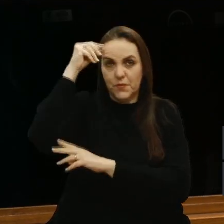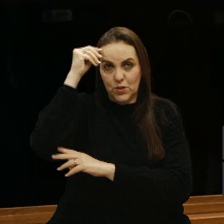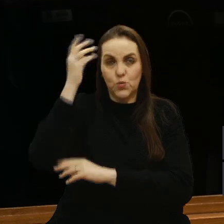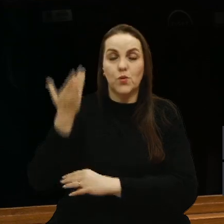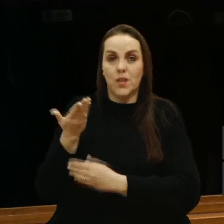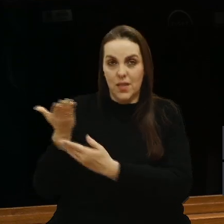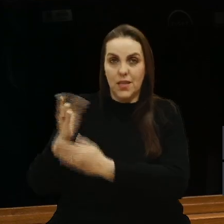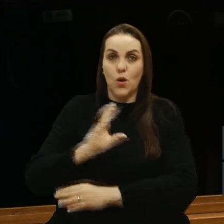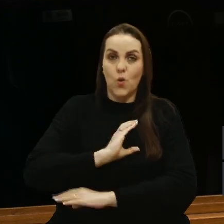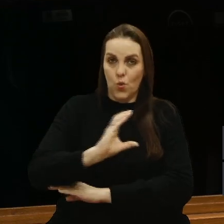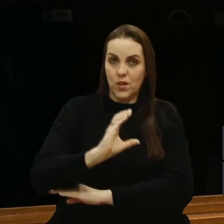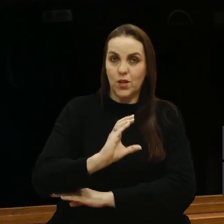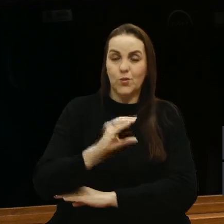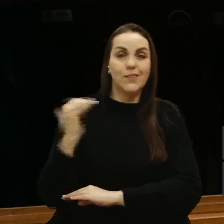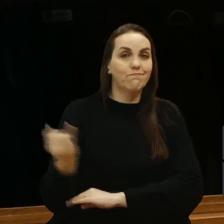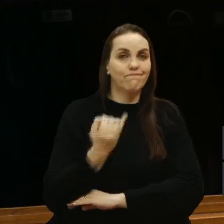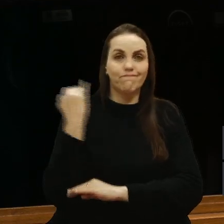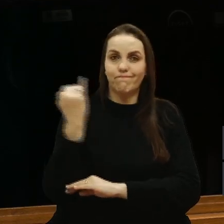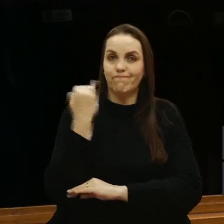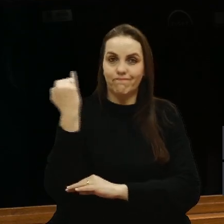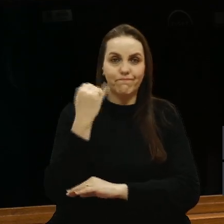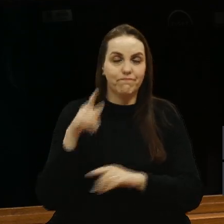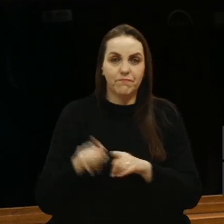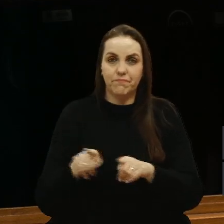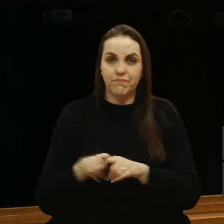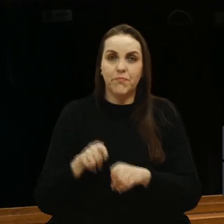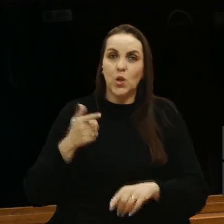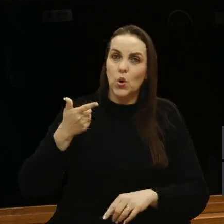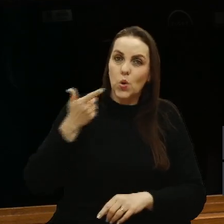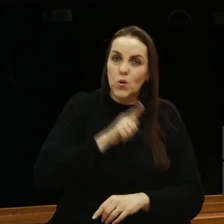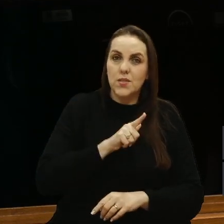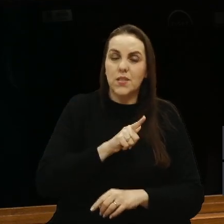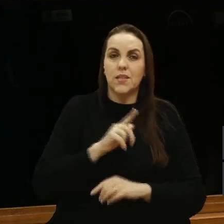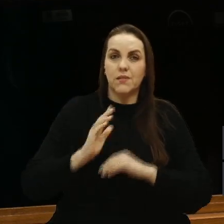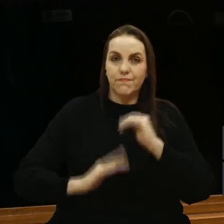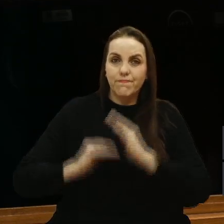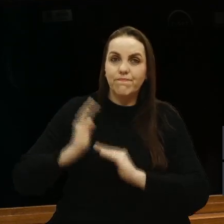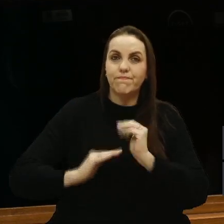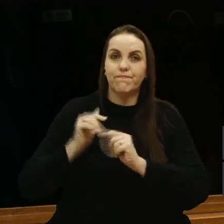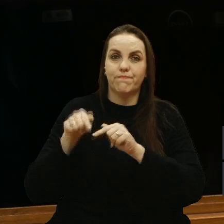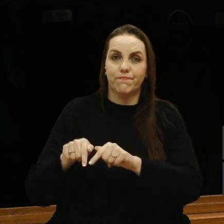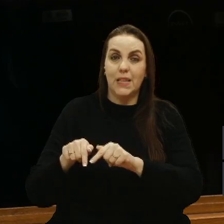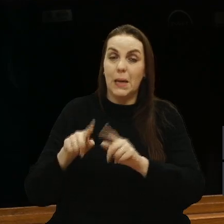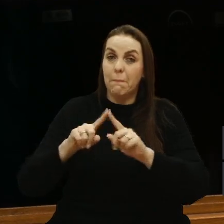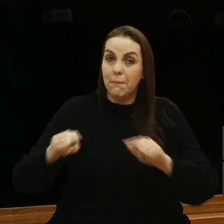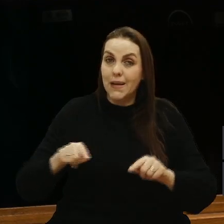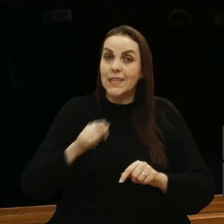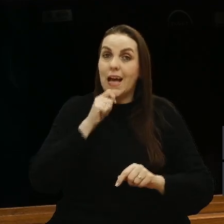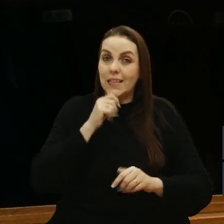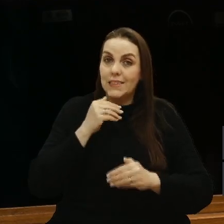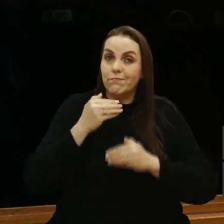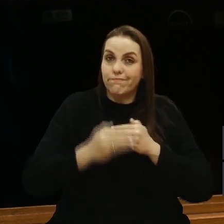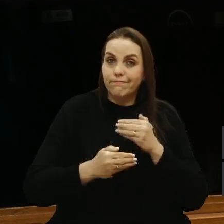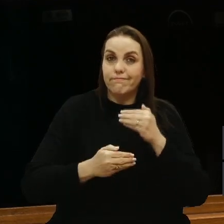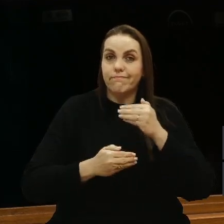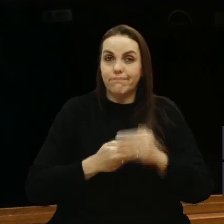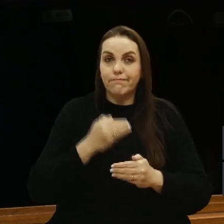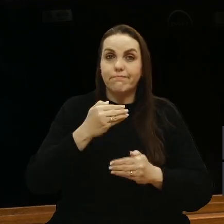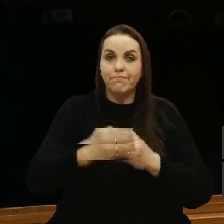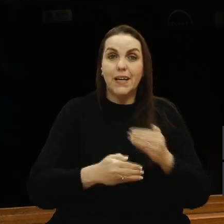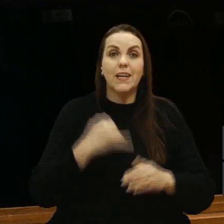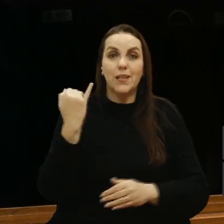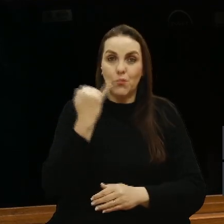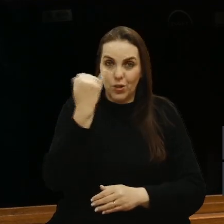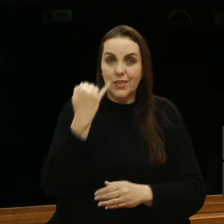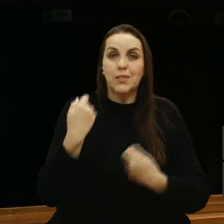foi importantíssima, foi fundamental para que a gente pudesse concretizar, mas é claro que nós ainda temos passos importantes necessários para